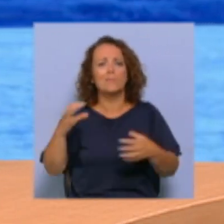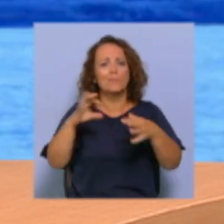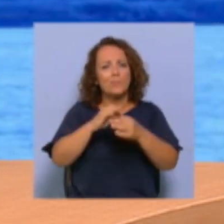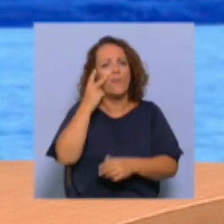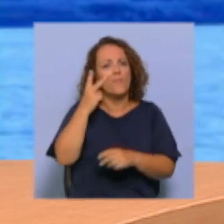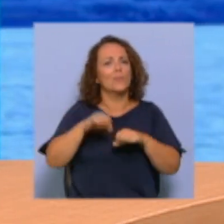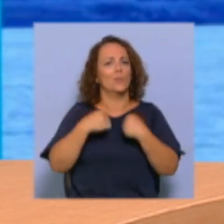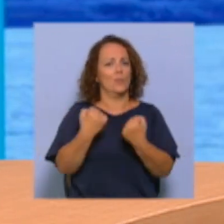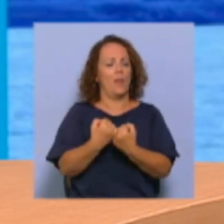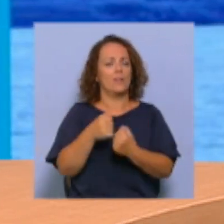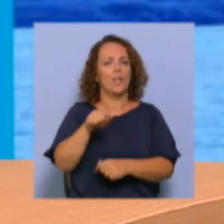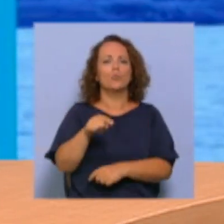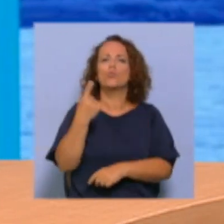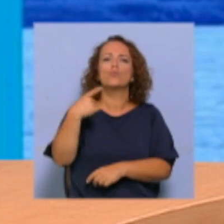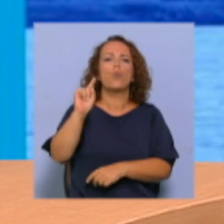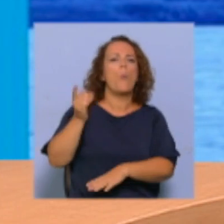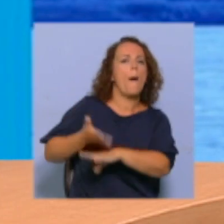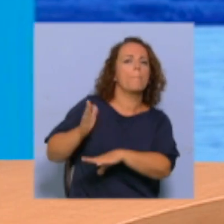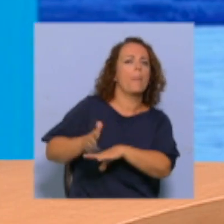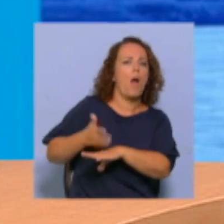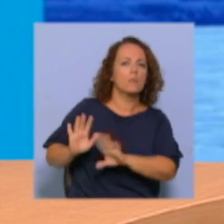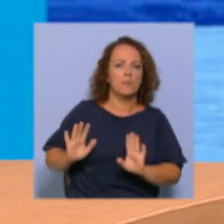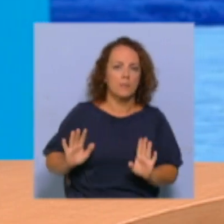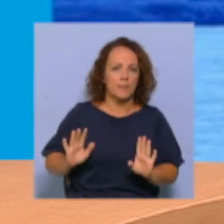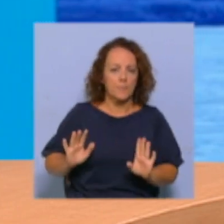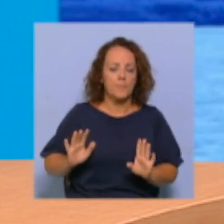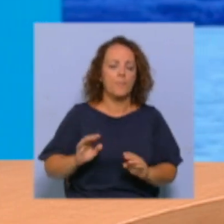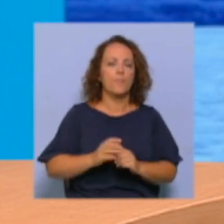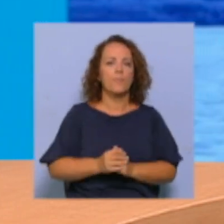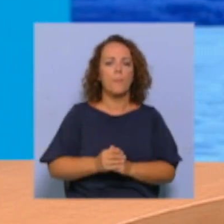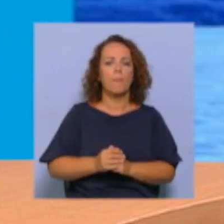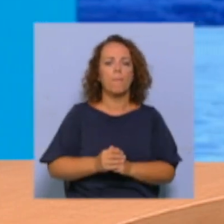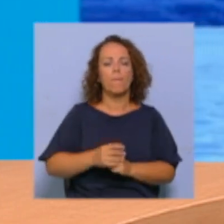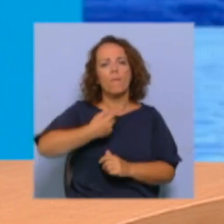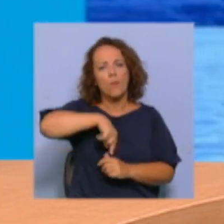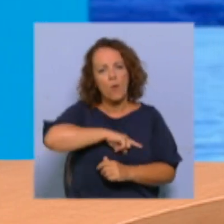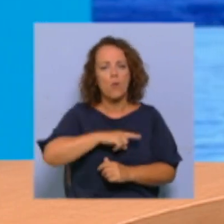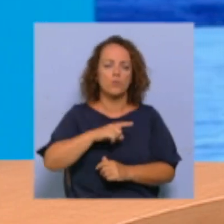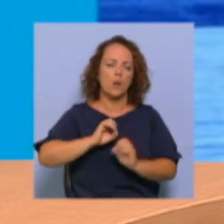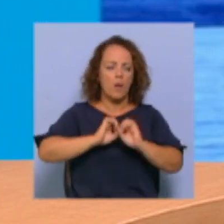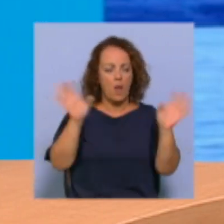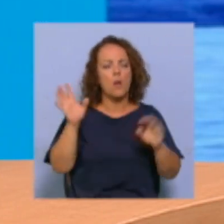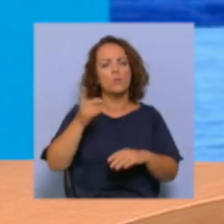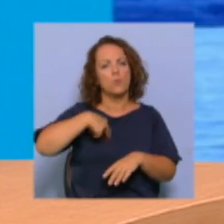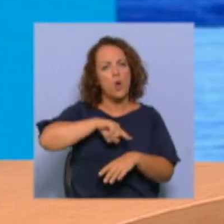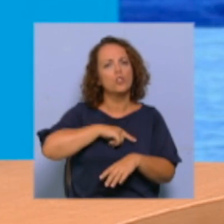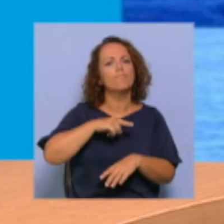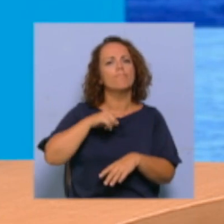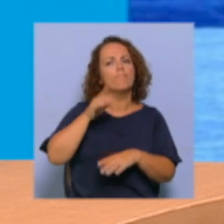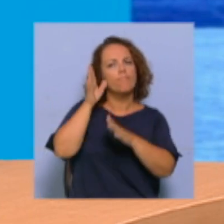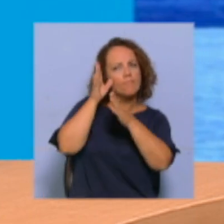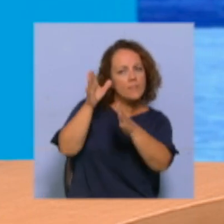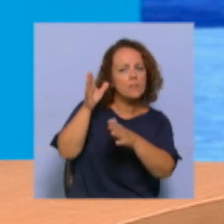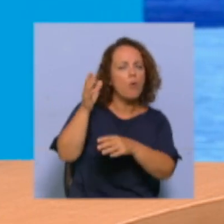não funciona como num corredor à parte, não é? E, portanto, nós obviamente que gostamos e estamos atentos ao que se faz e têm saído